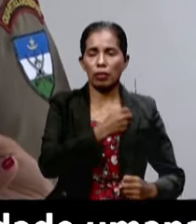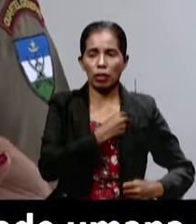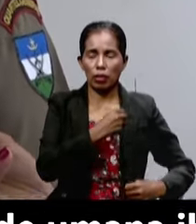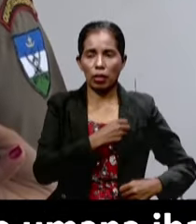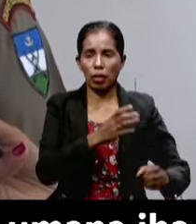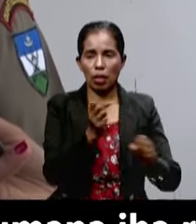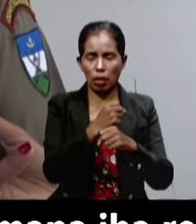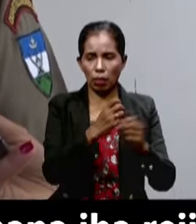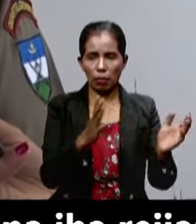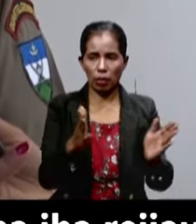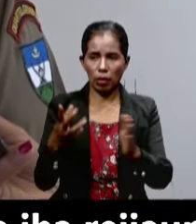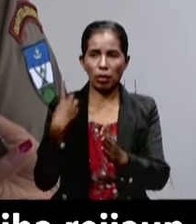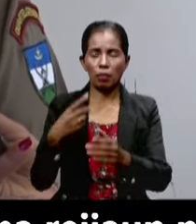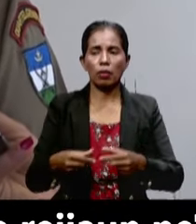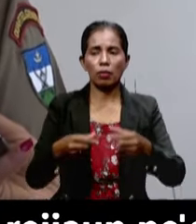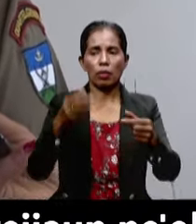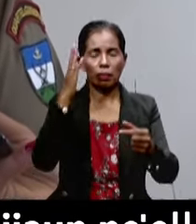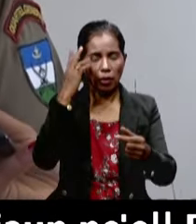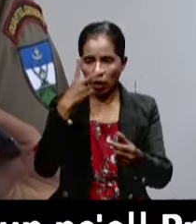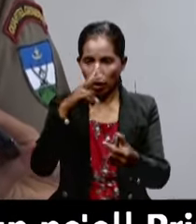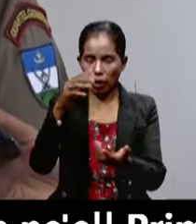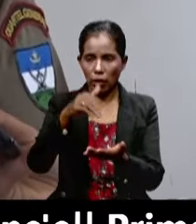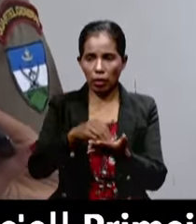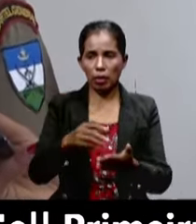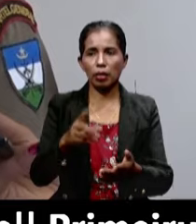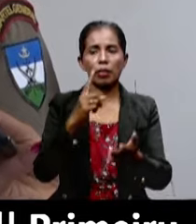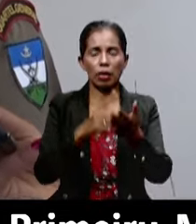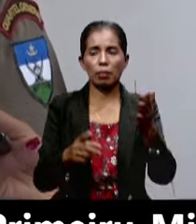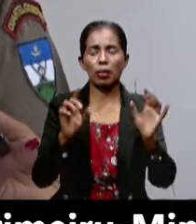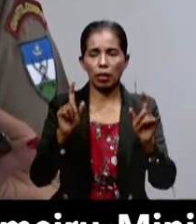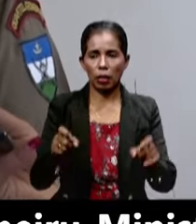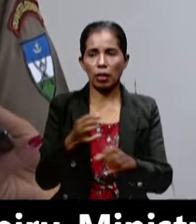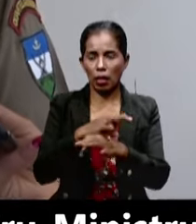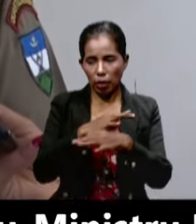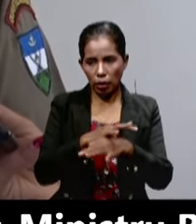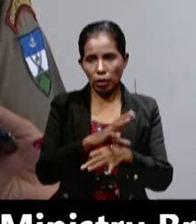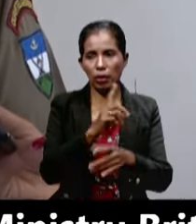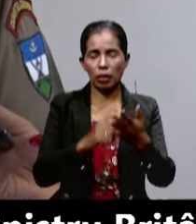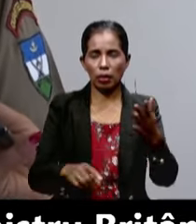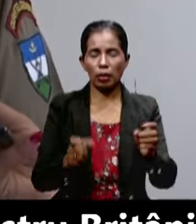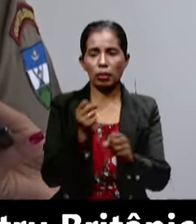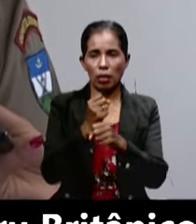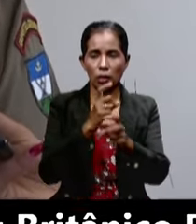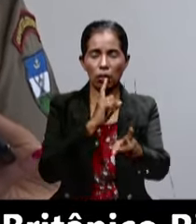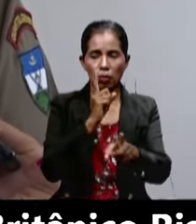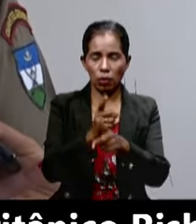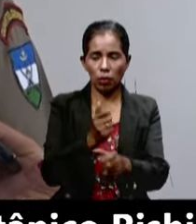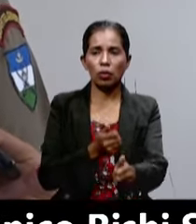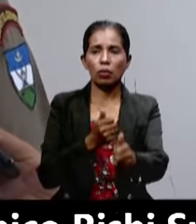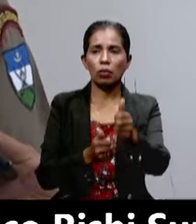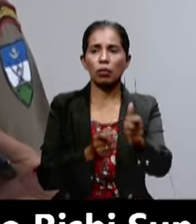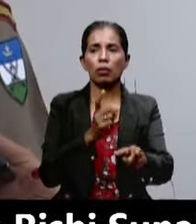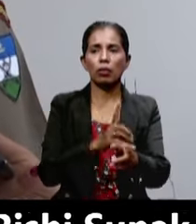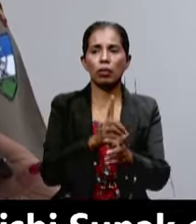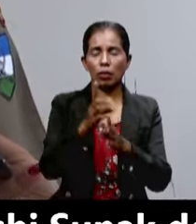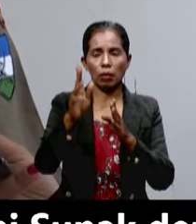ne uim para tu amnero a foa amnero ninia avaliação a precisão sai da mactin que hadia sem que mactin que halulo tu ir do nebe